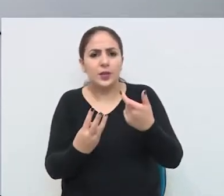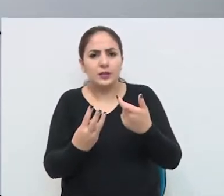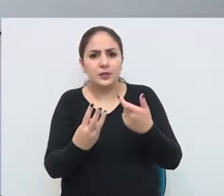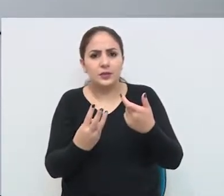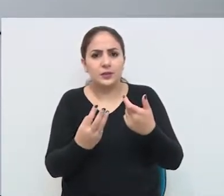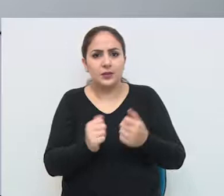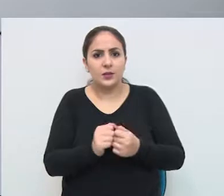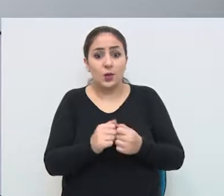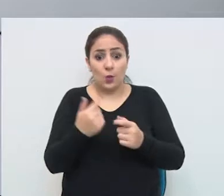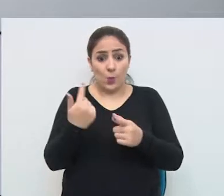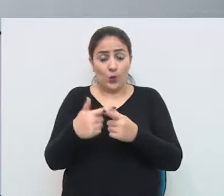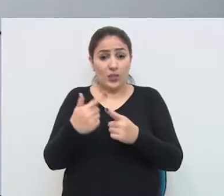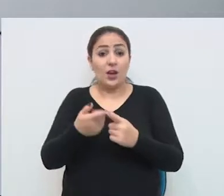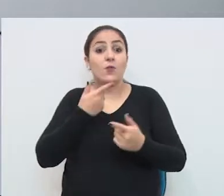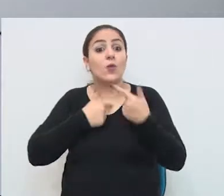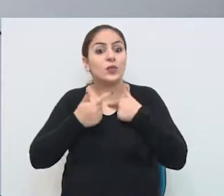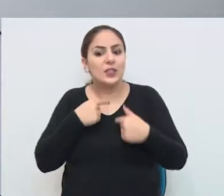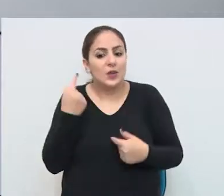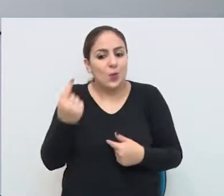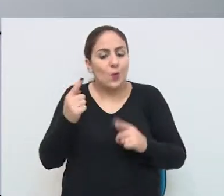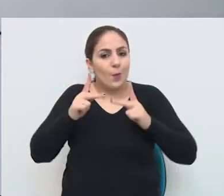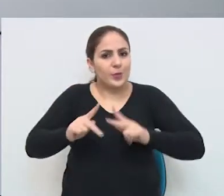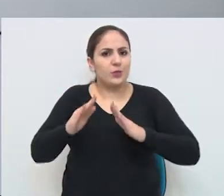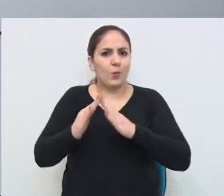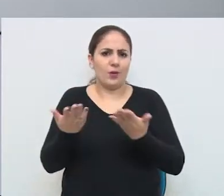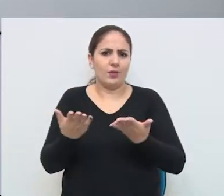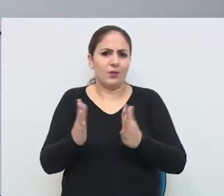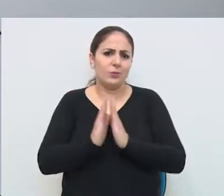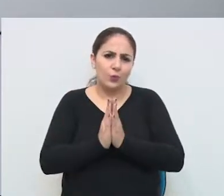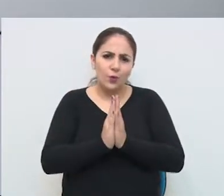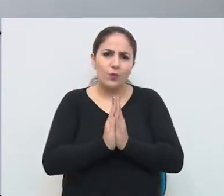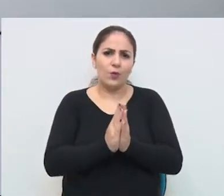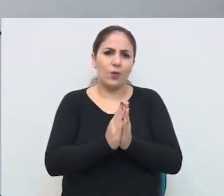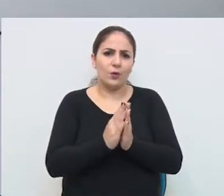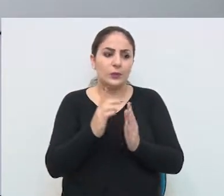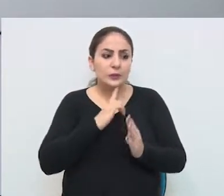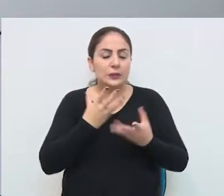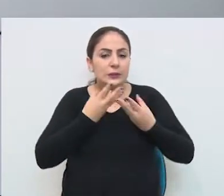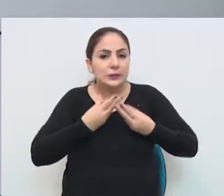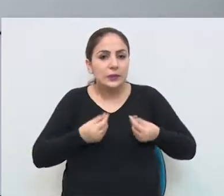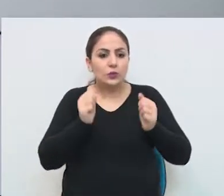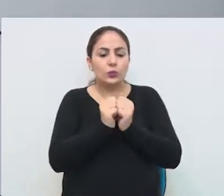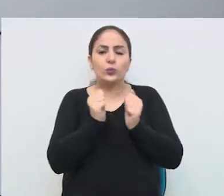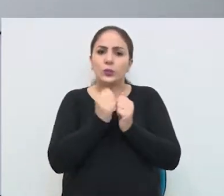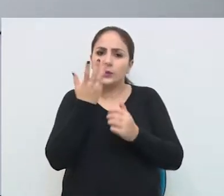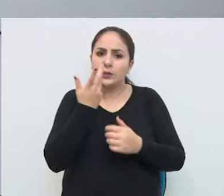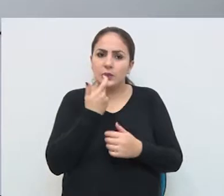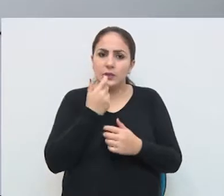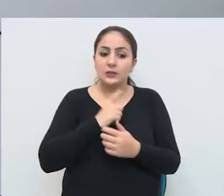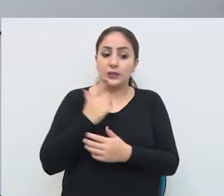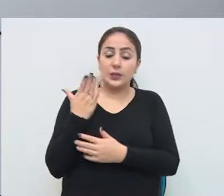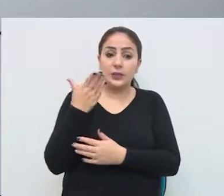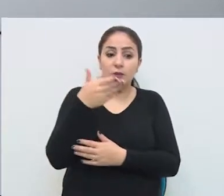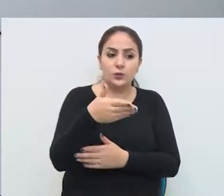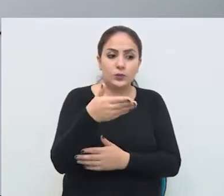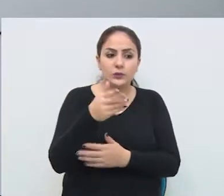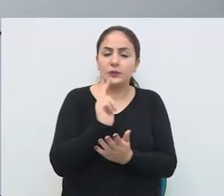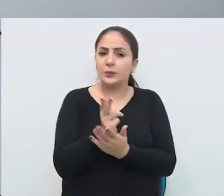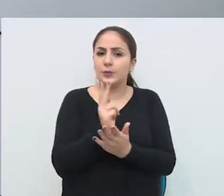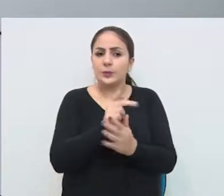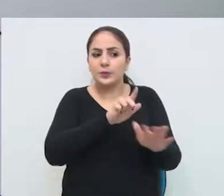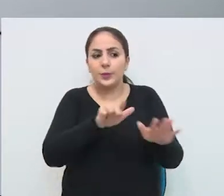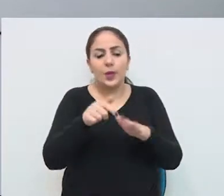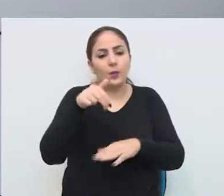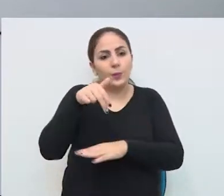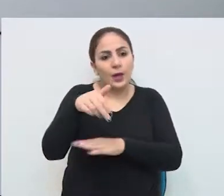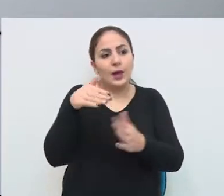se reanalisar em prol da vontade de um morador. Por favor, tenhamos um pouco de sensibilidade com essas crianças que estão indo